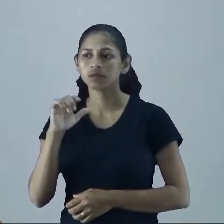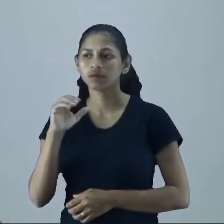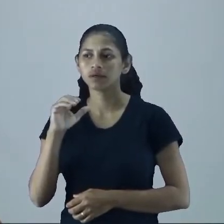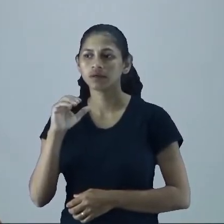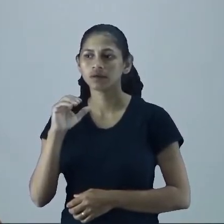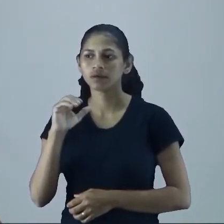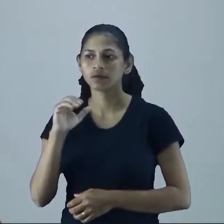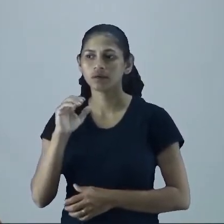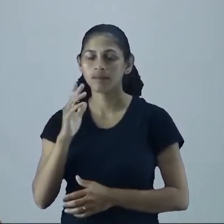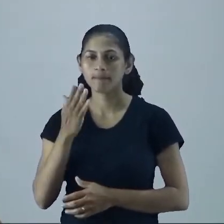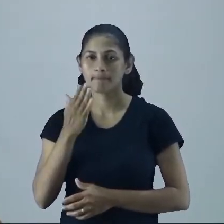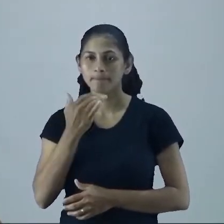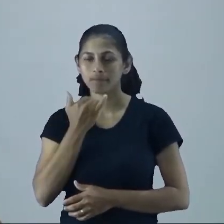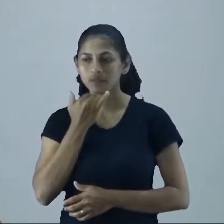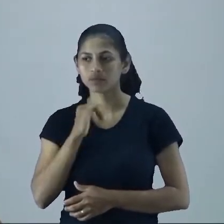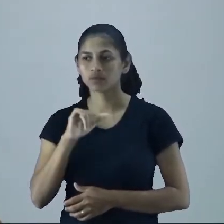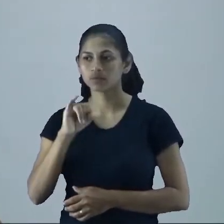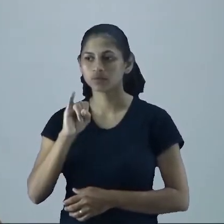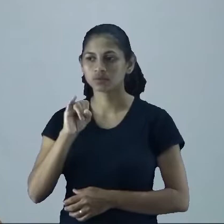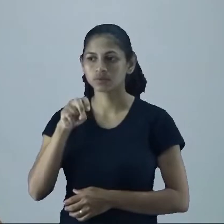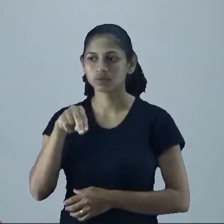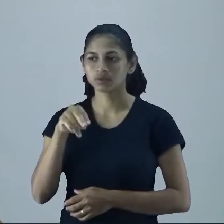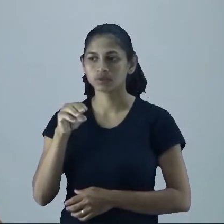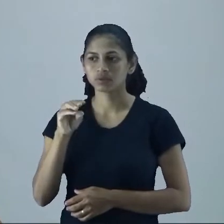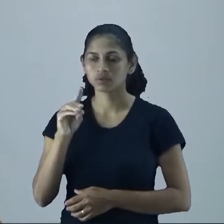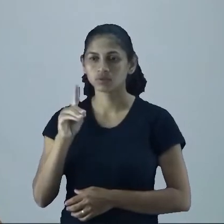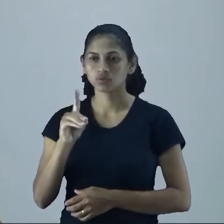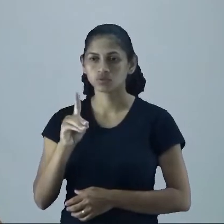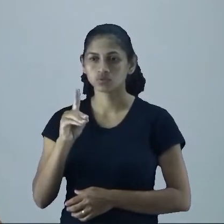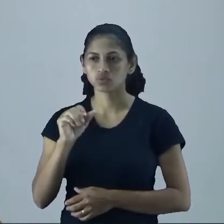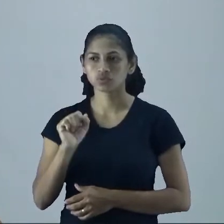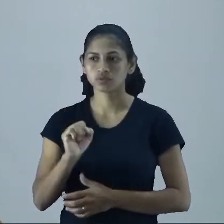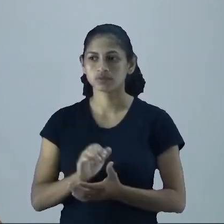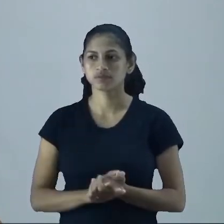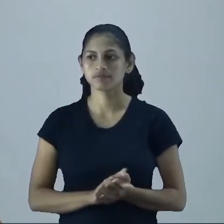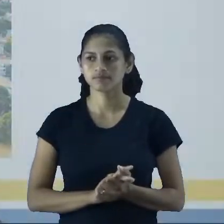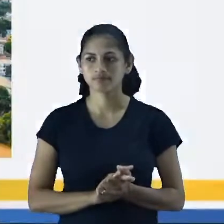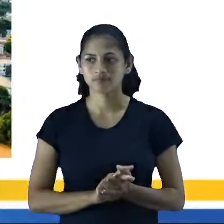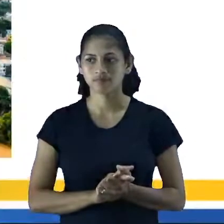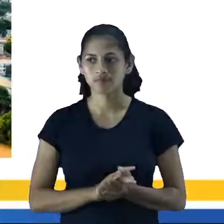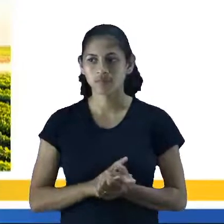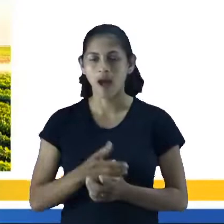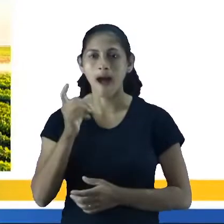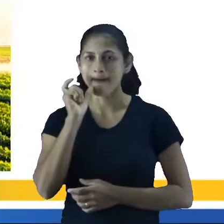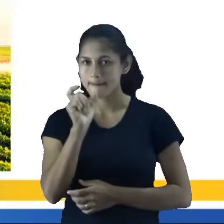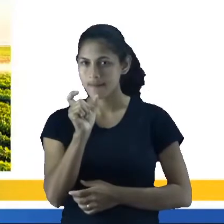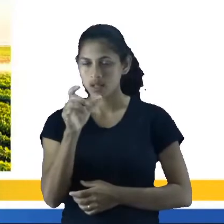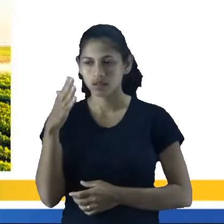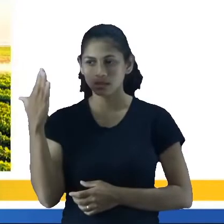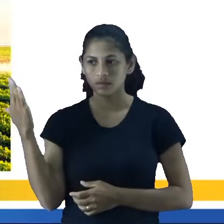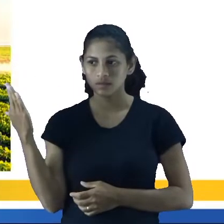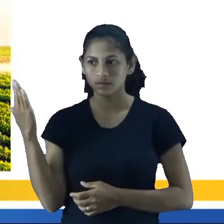ver uma coisa com a outra. Acompanha comigo aí na telinha.